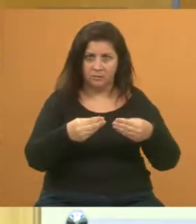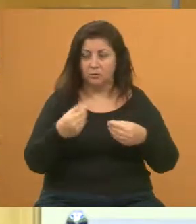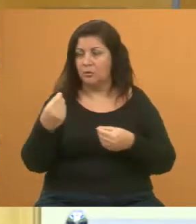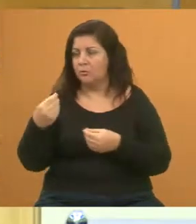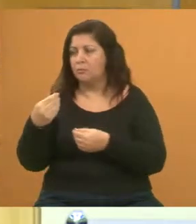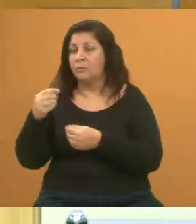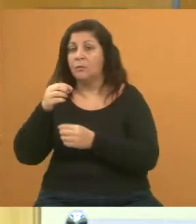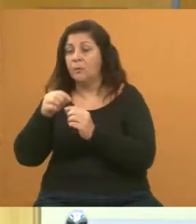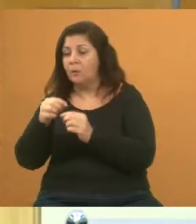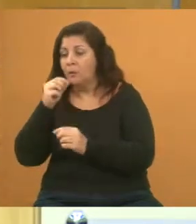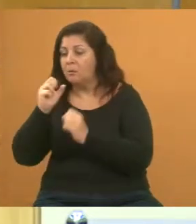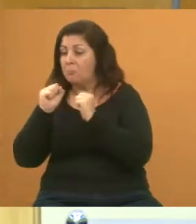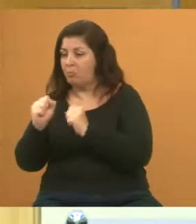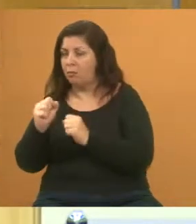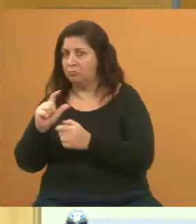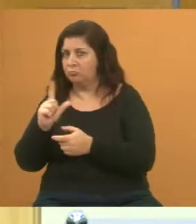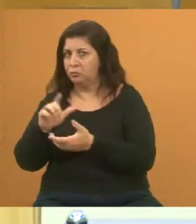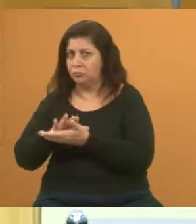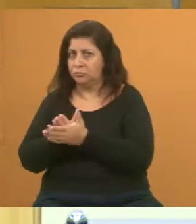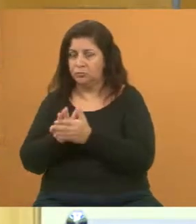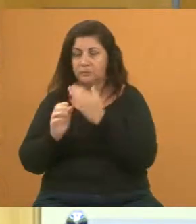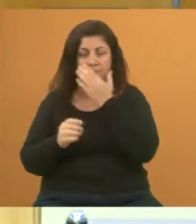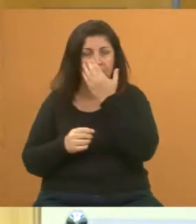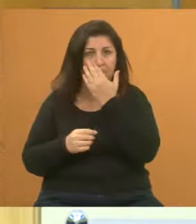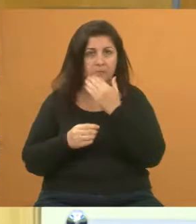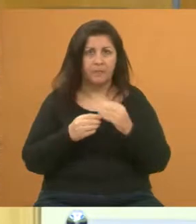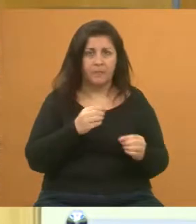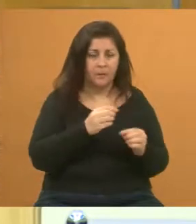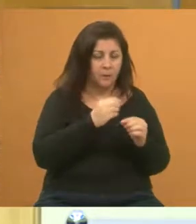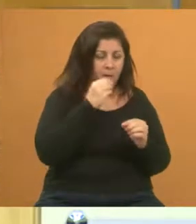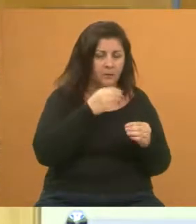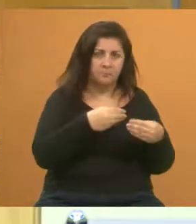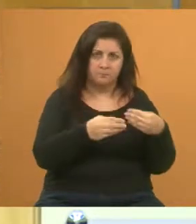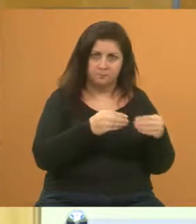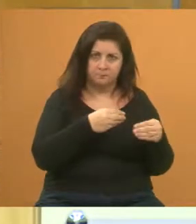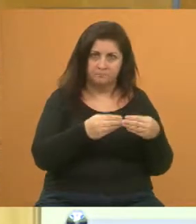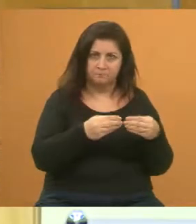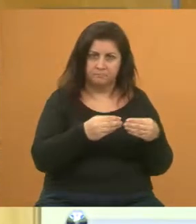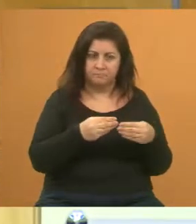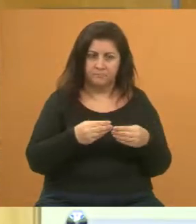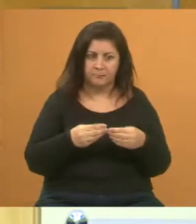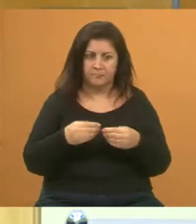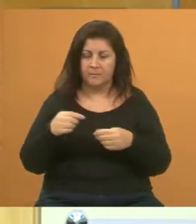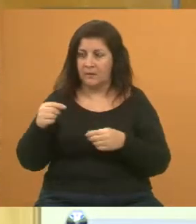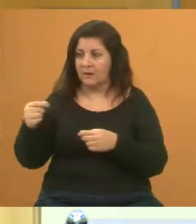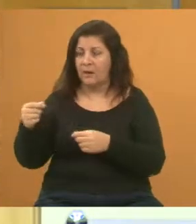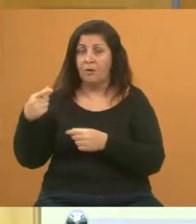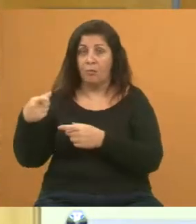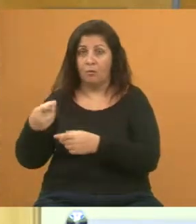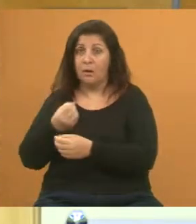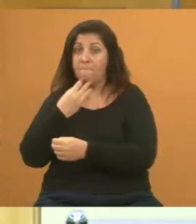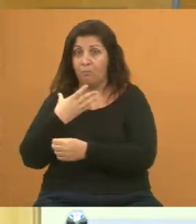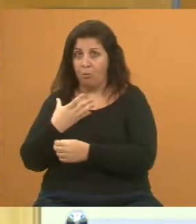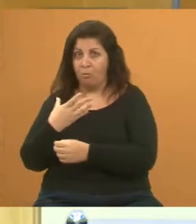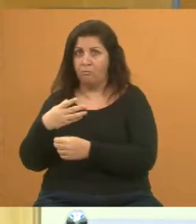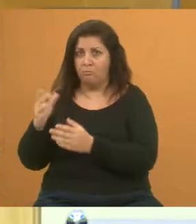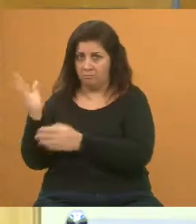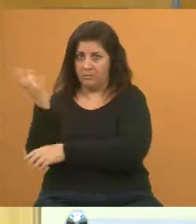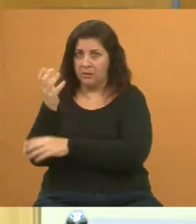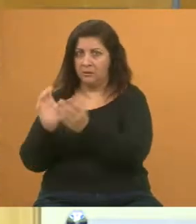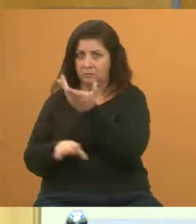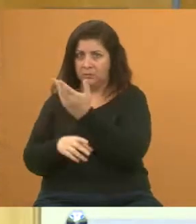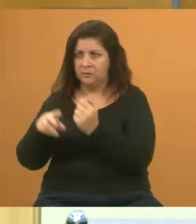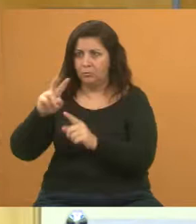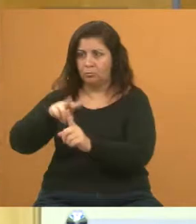biodegradáveis. Os canudos plásticos, o biodegradável, ele custa o dobro do